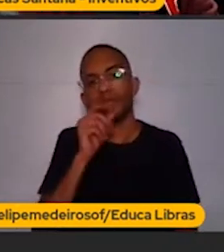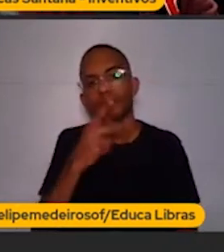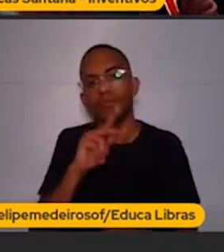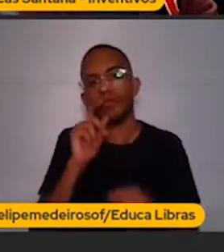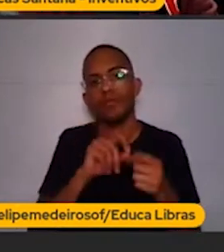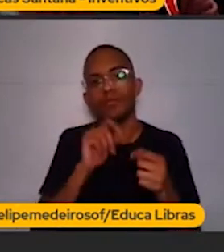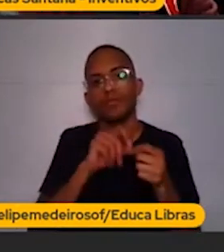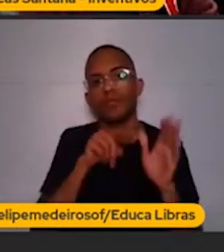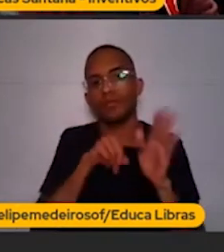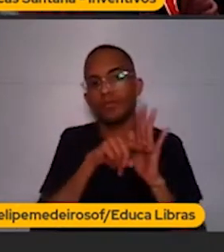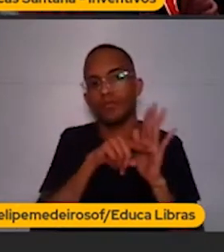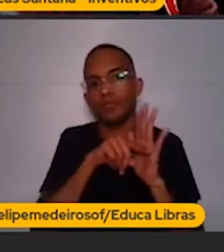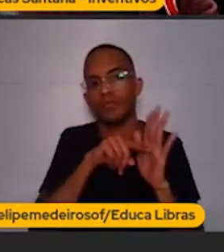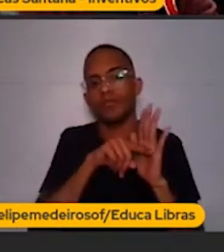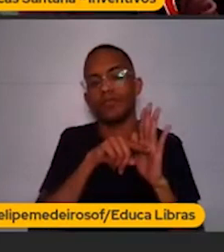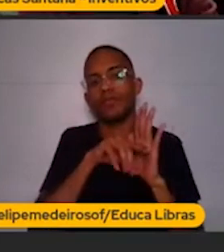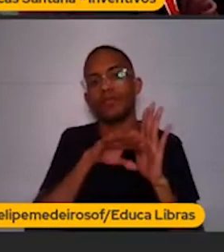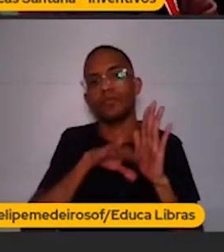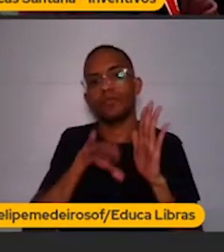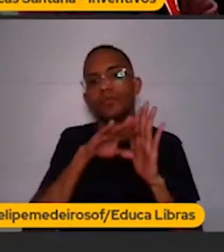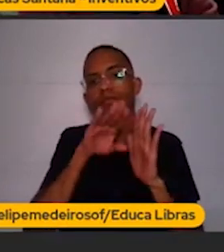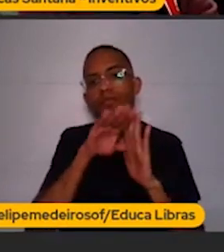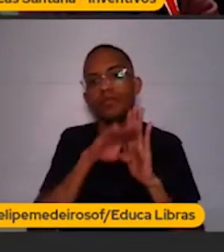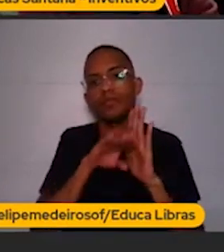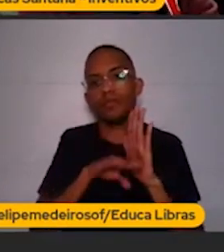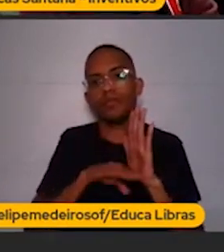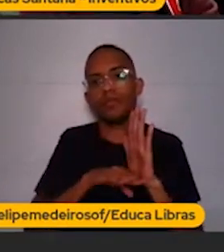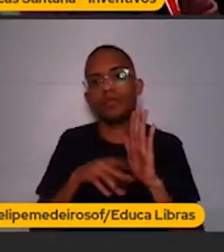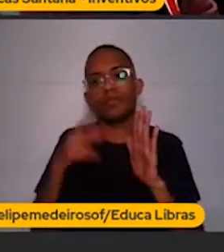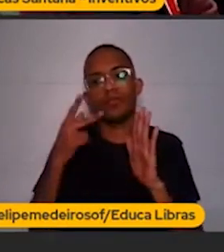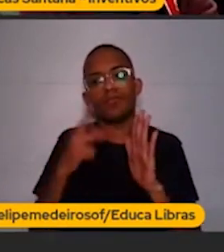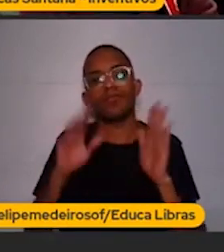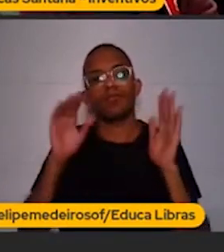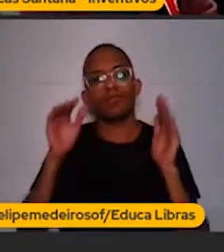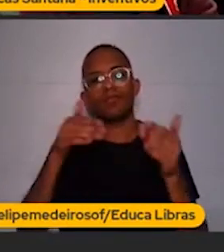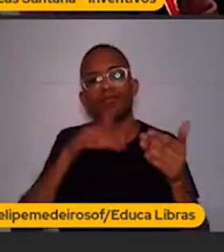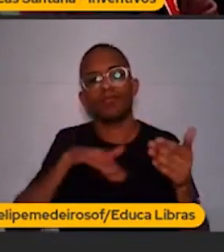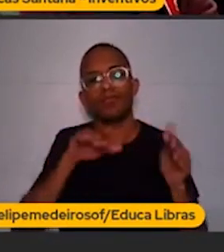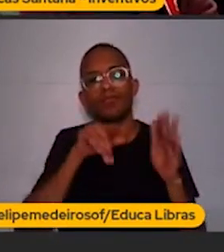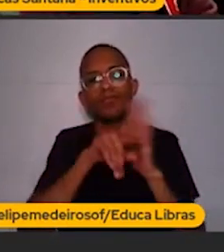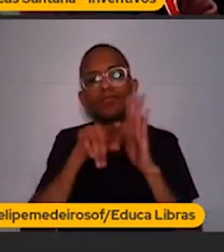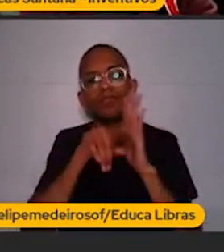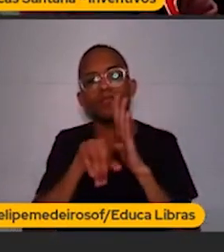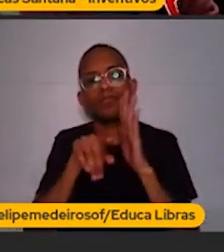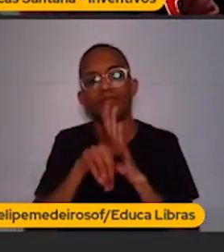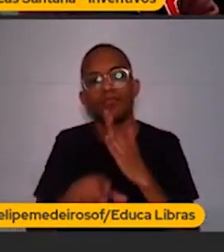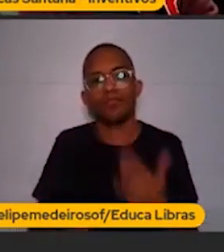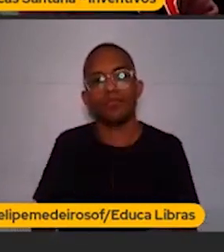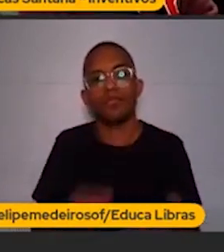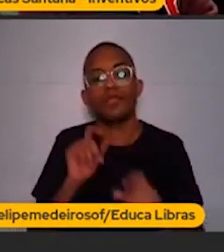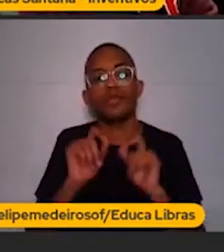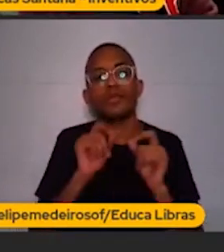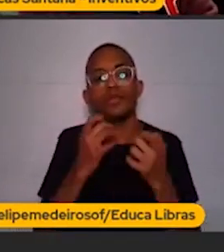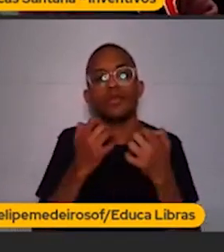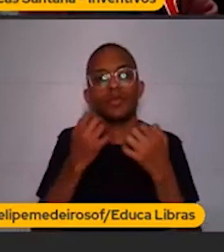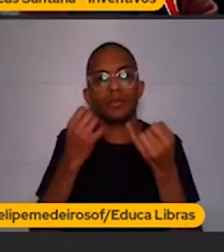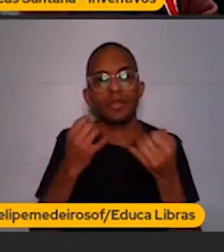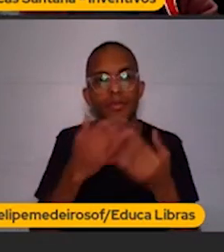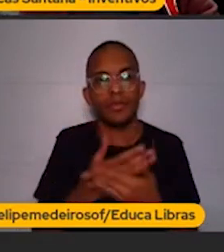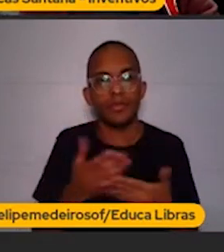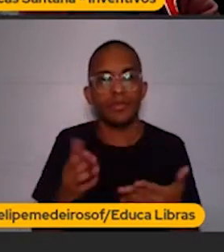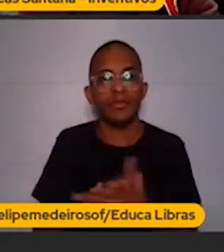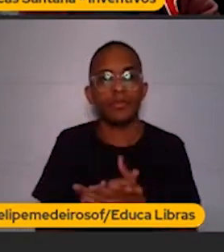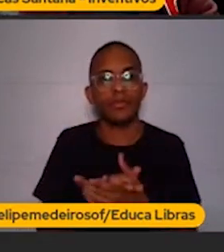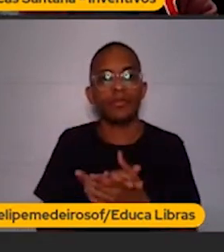essas pesquisas, essas perguntas, você tem que direcionar essas perguntas o mínimo possível. E o que é que eu quero dizer com isso? Assim,